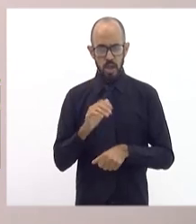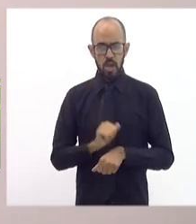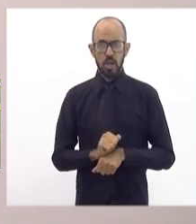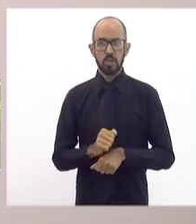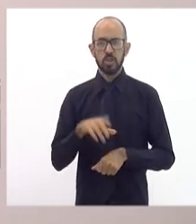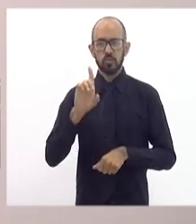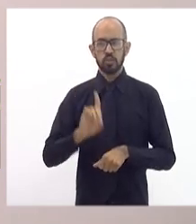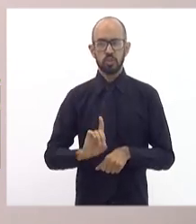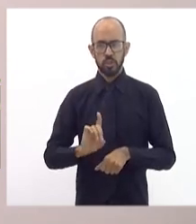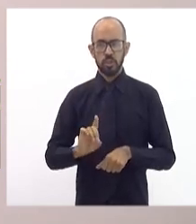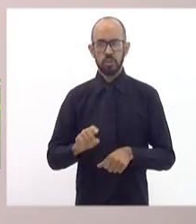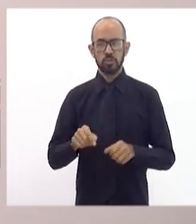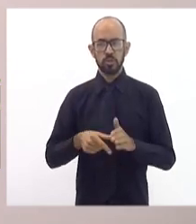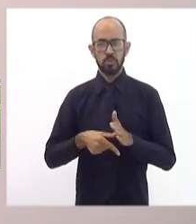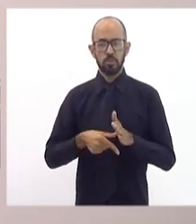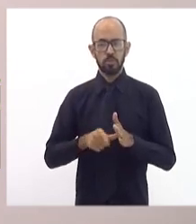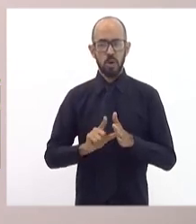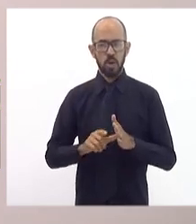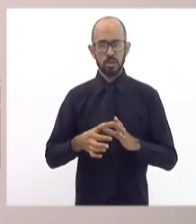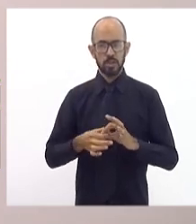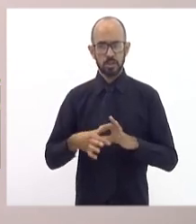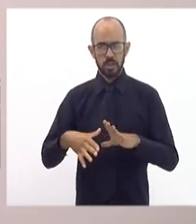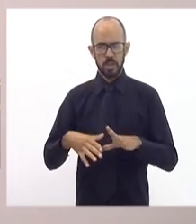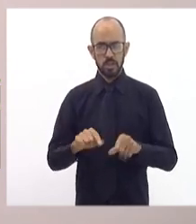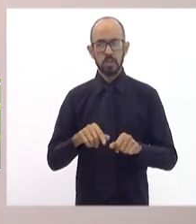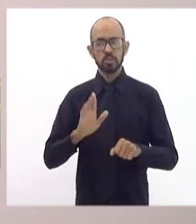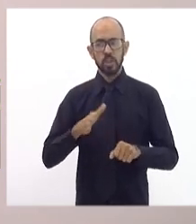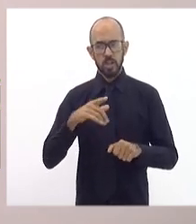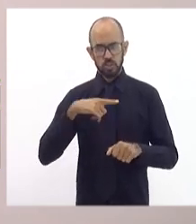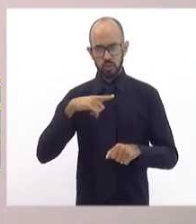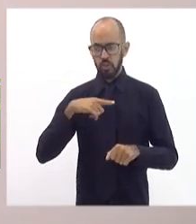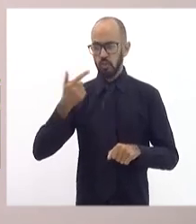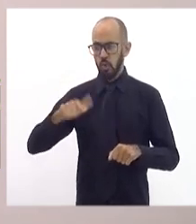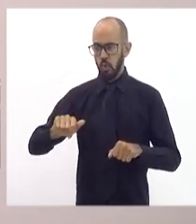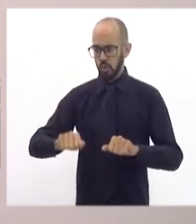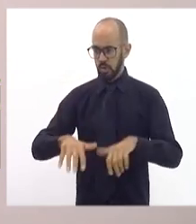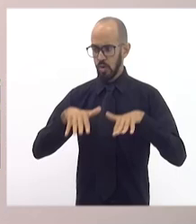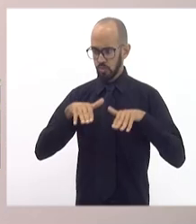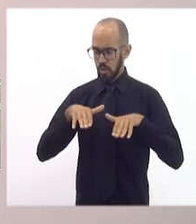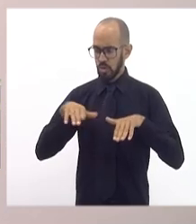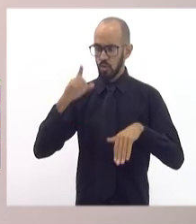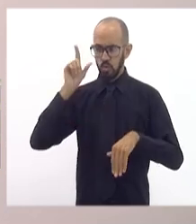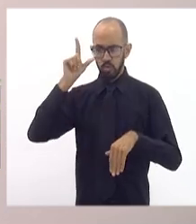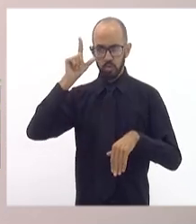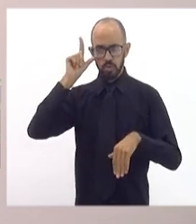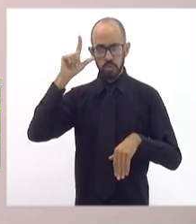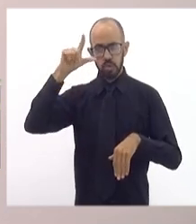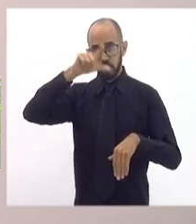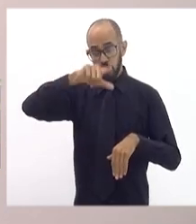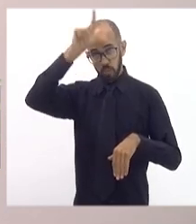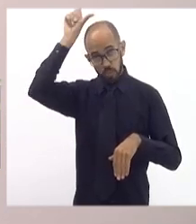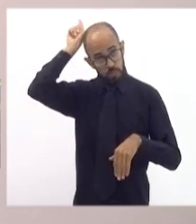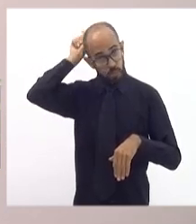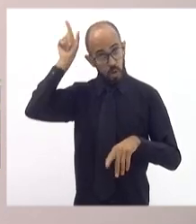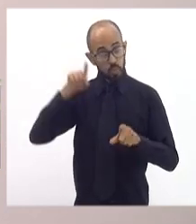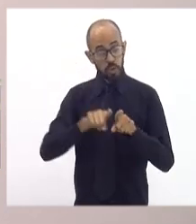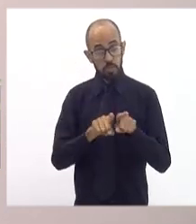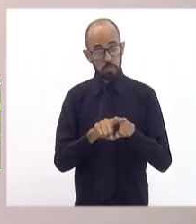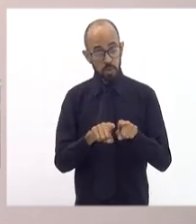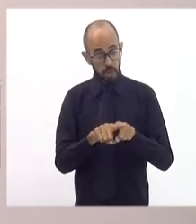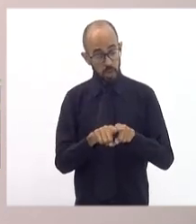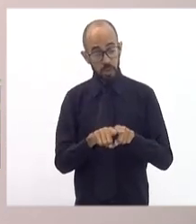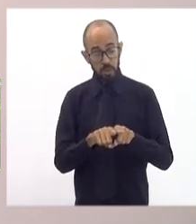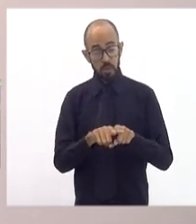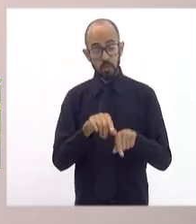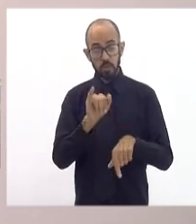pós licença de segurança sair de casa já tive outras audiências que eu devo estar da Lucinha quando eu contadores de Paulo sabe e ele